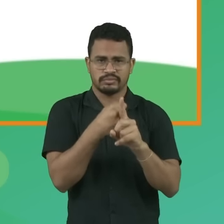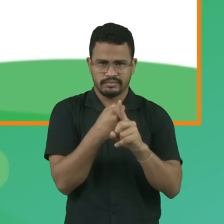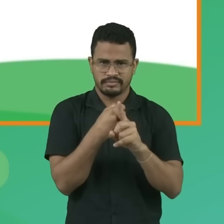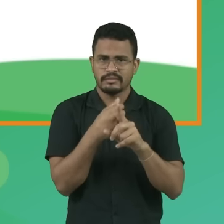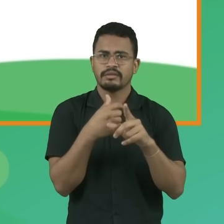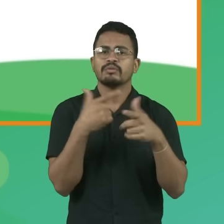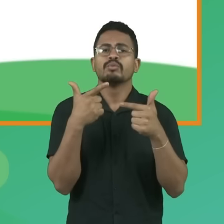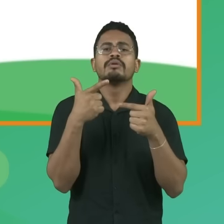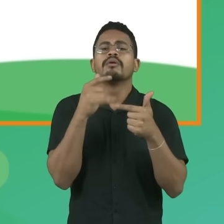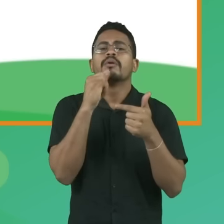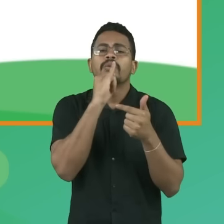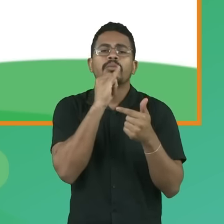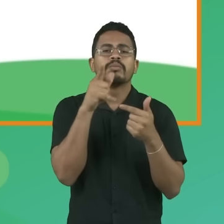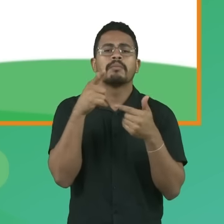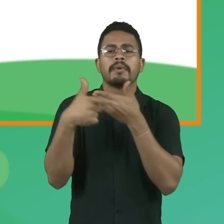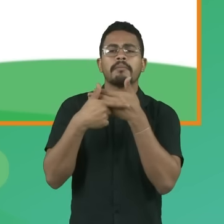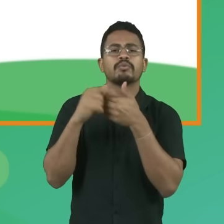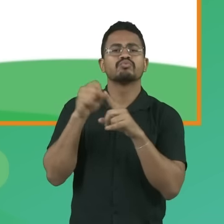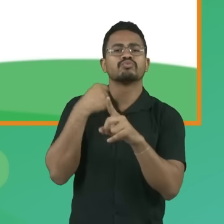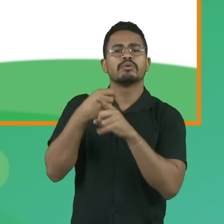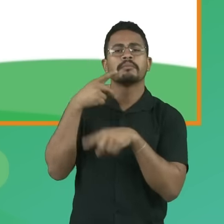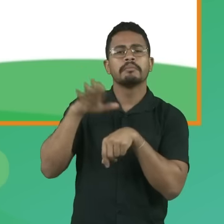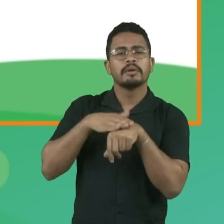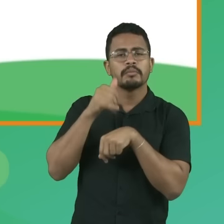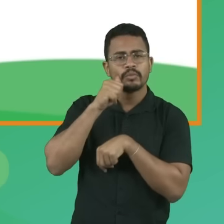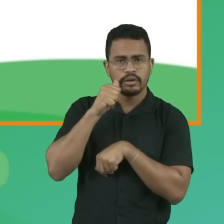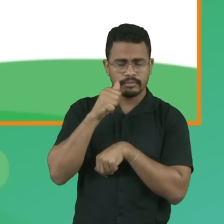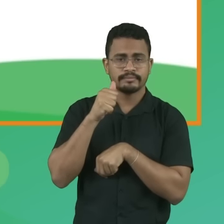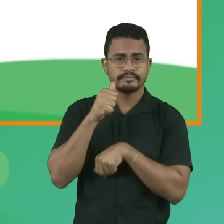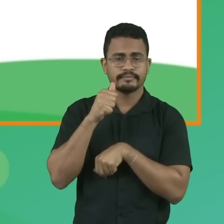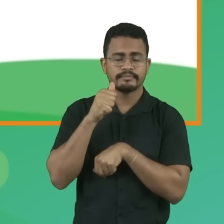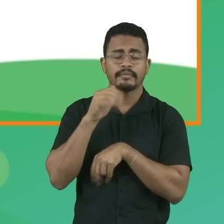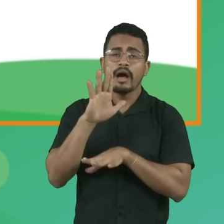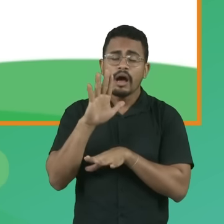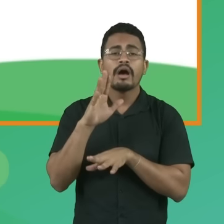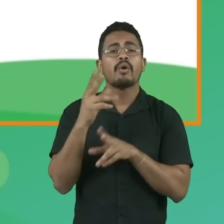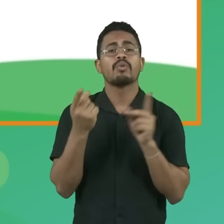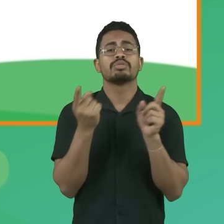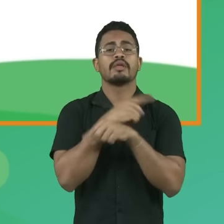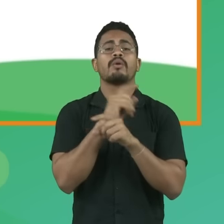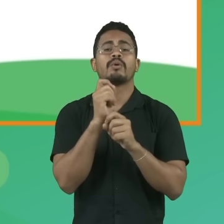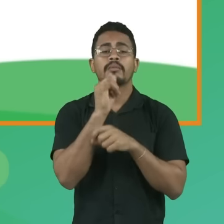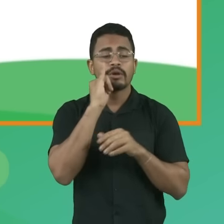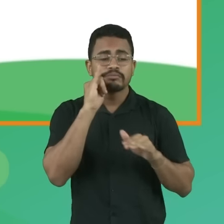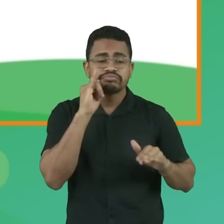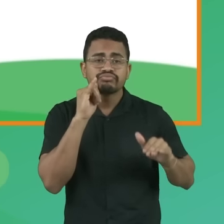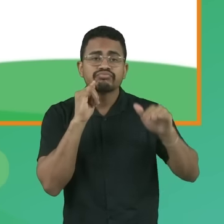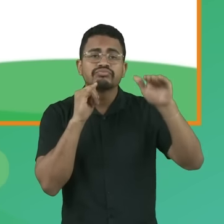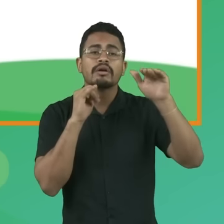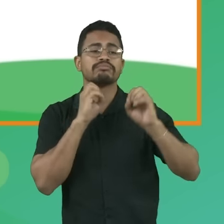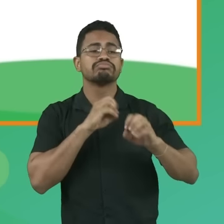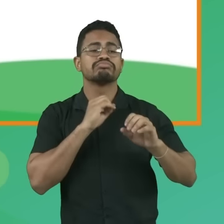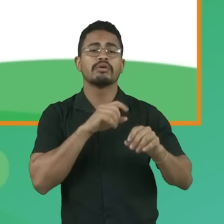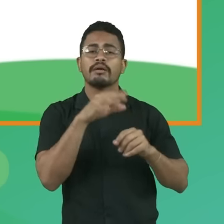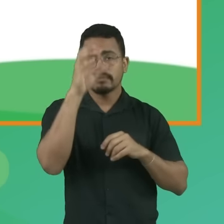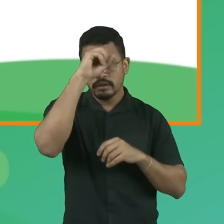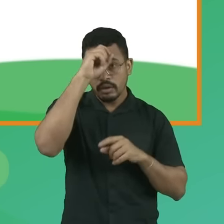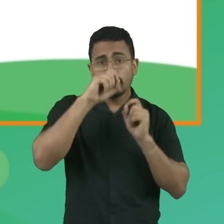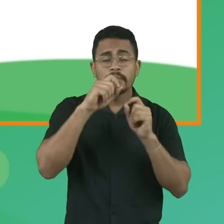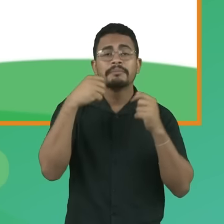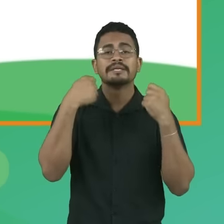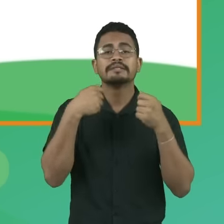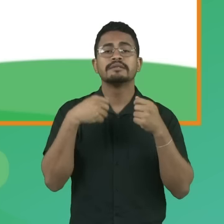mulher deve representar. Pelo contrário, a mulher é ensinada desde pequena que deve agir conforme as expectativas